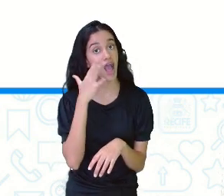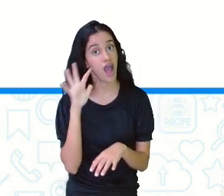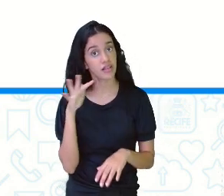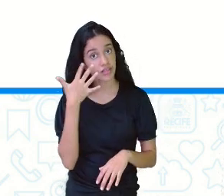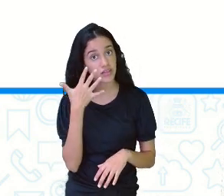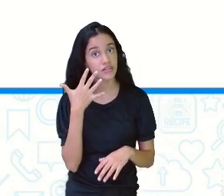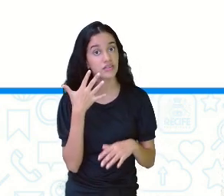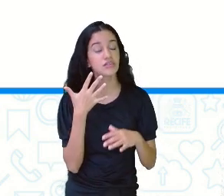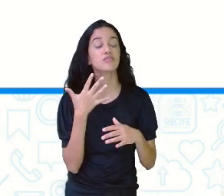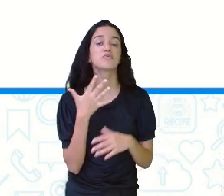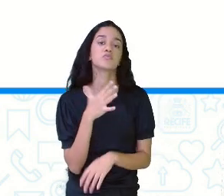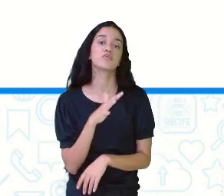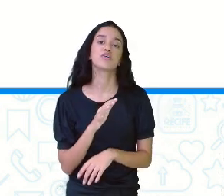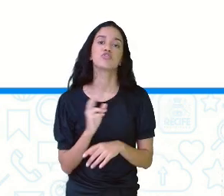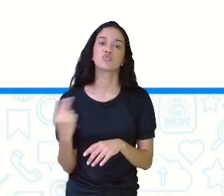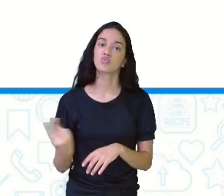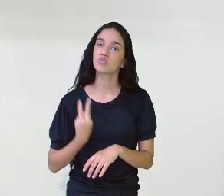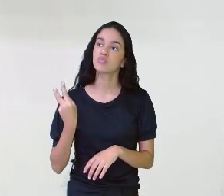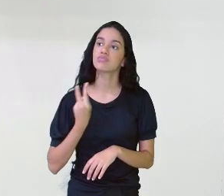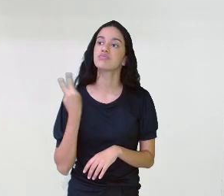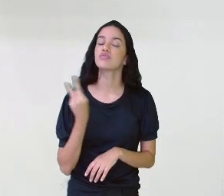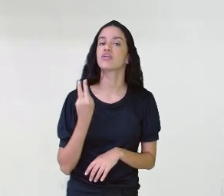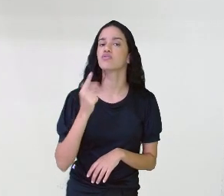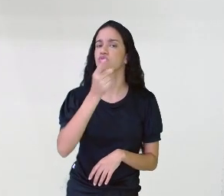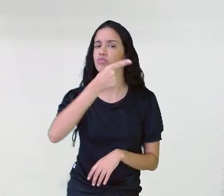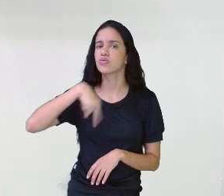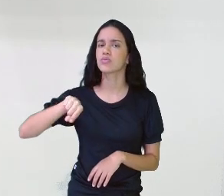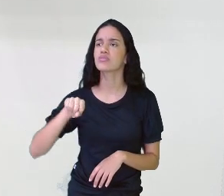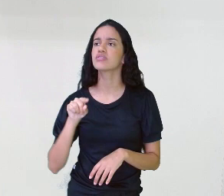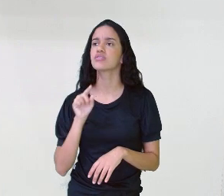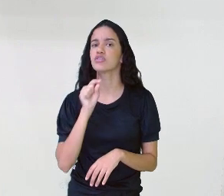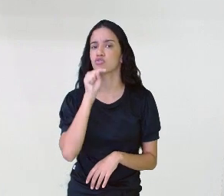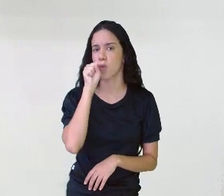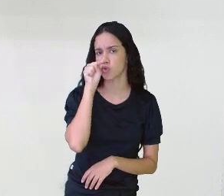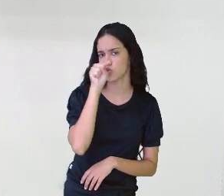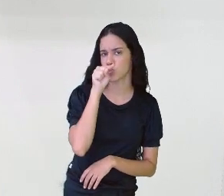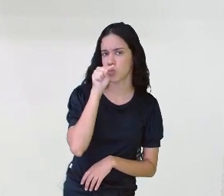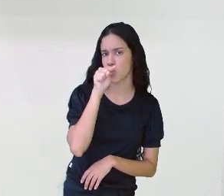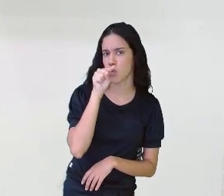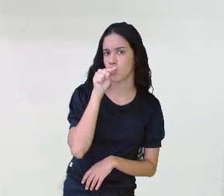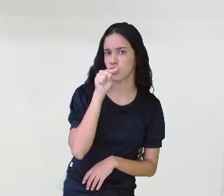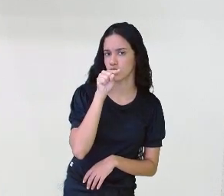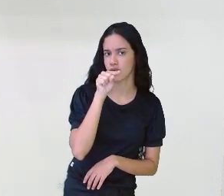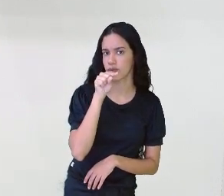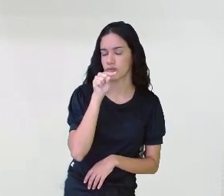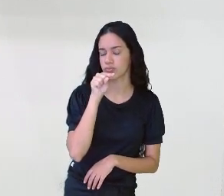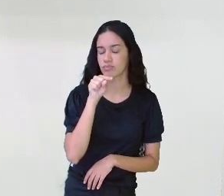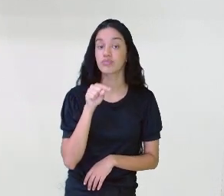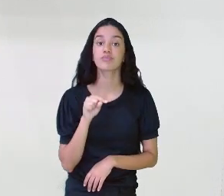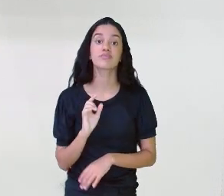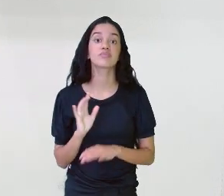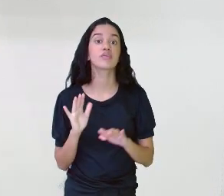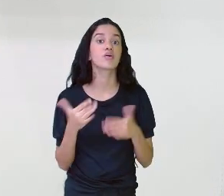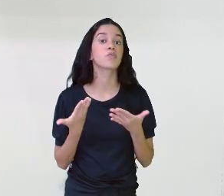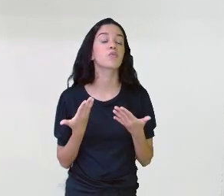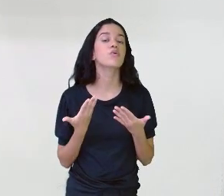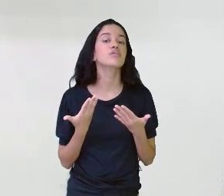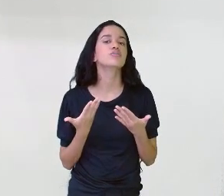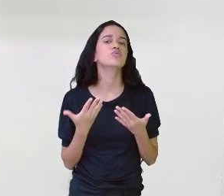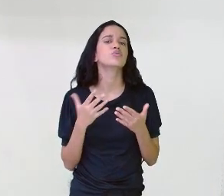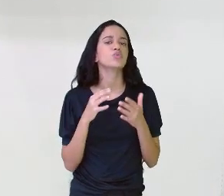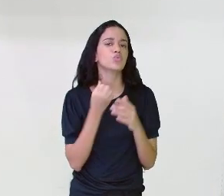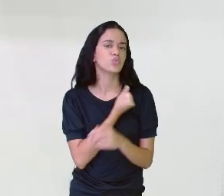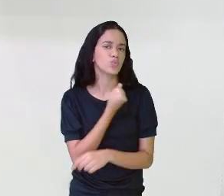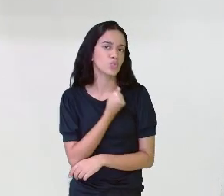dos algarismos. Vocês não colocam os pontos nos números à toa. Quando num